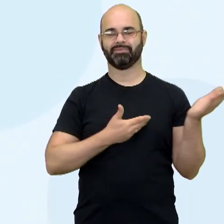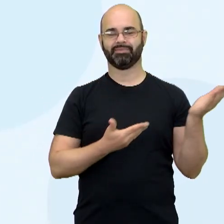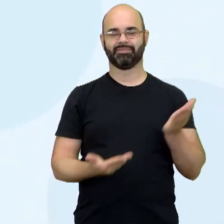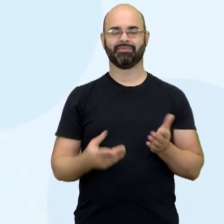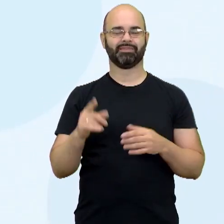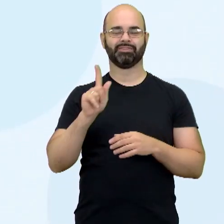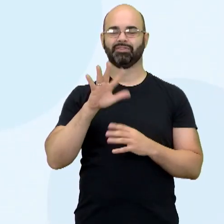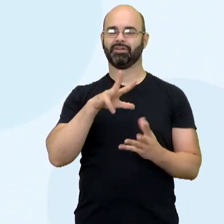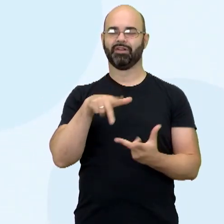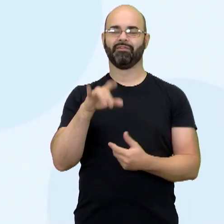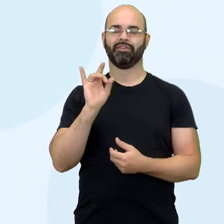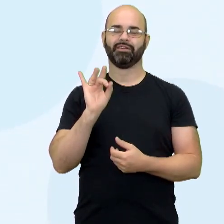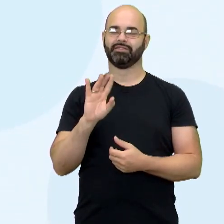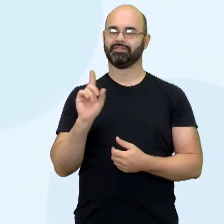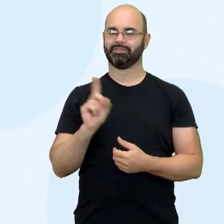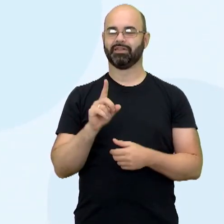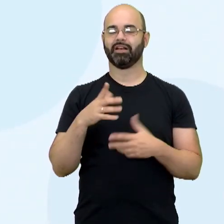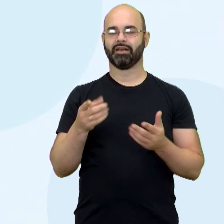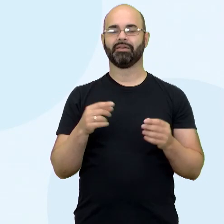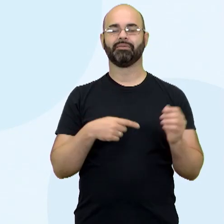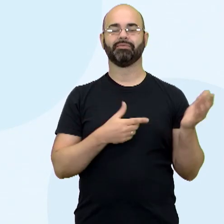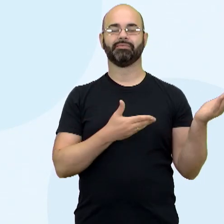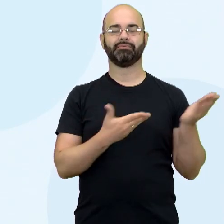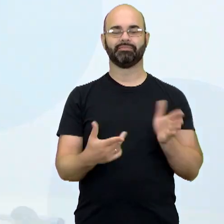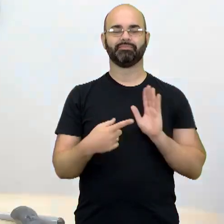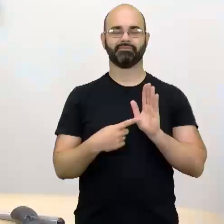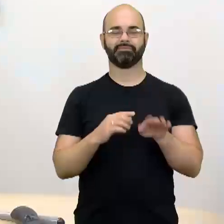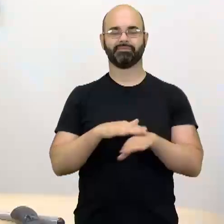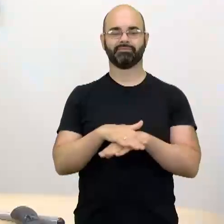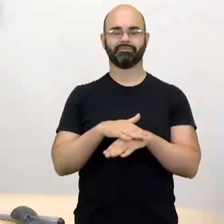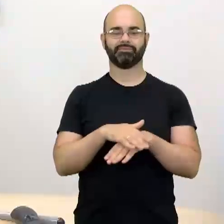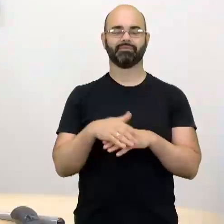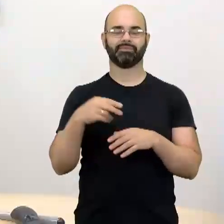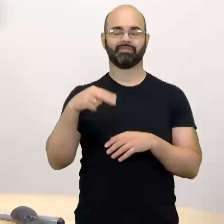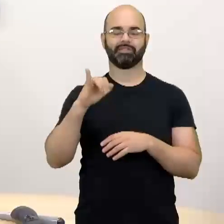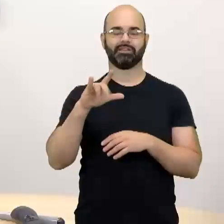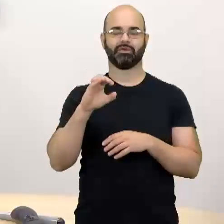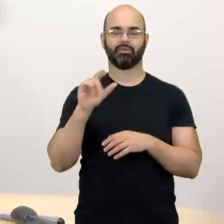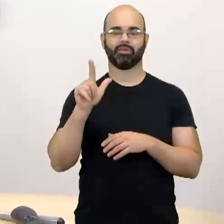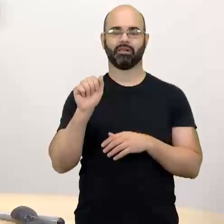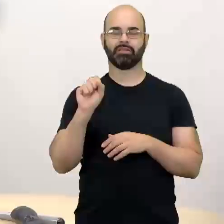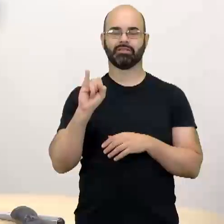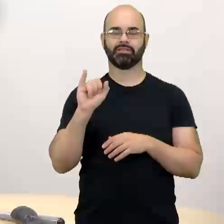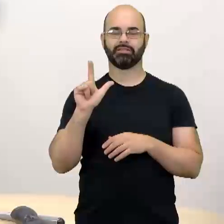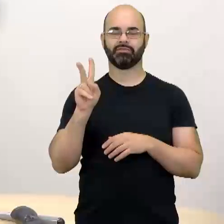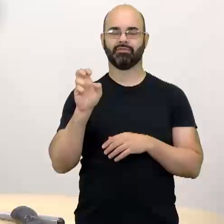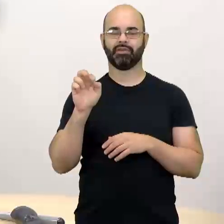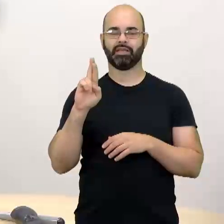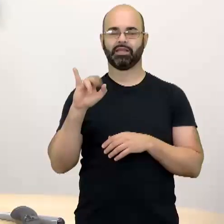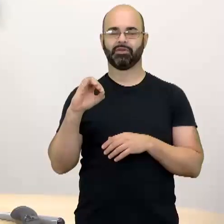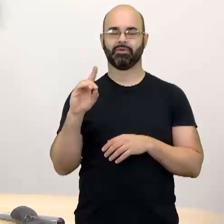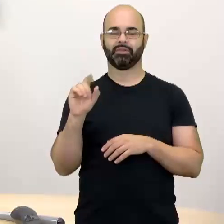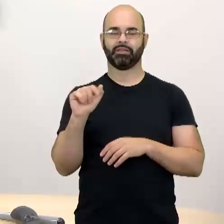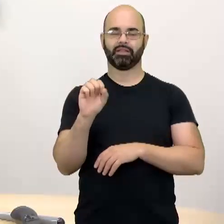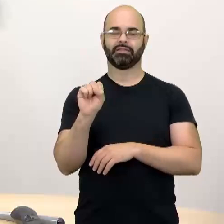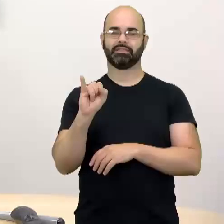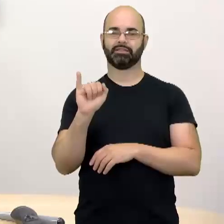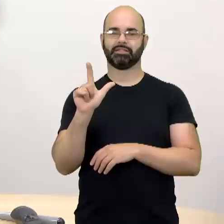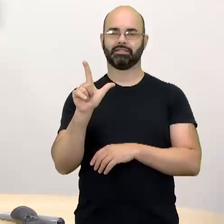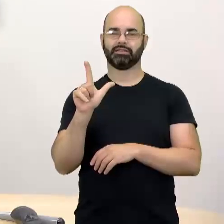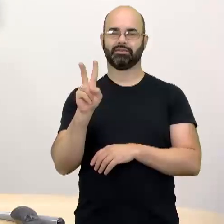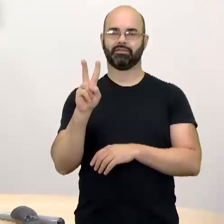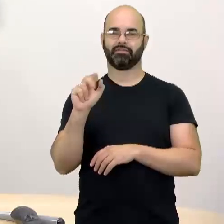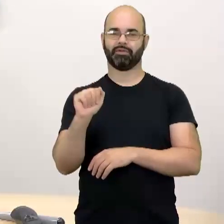em geografia, trazendo aí a sua contribuição. É o aluno Nicolas Silvério da Silva, aí do 6º ano da escola